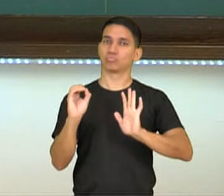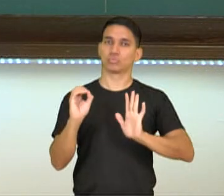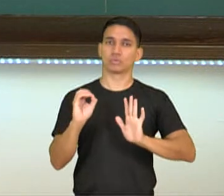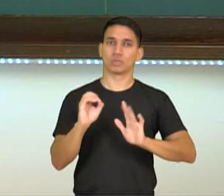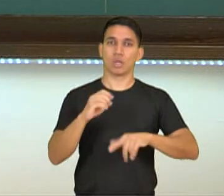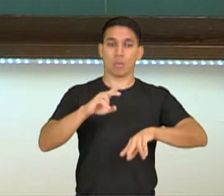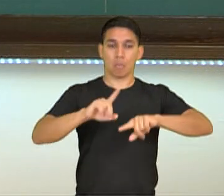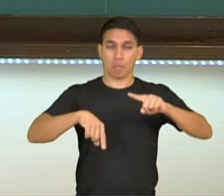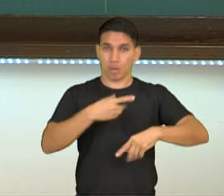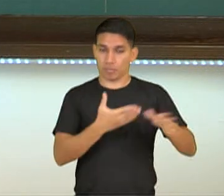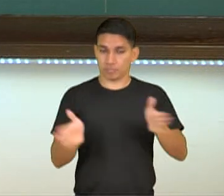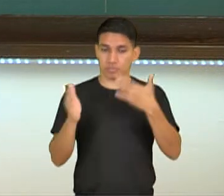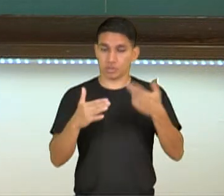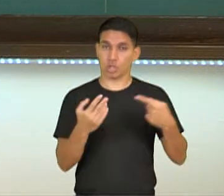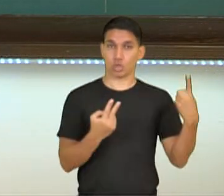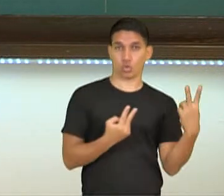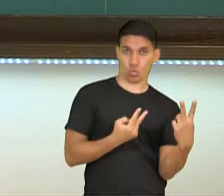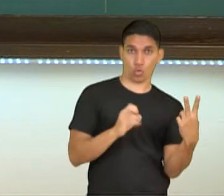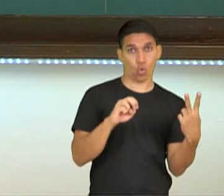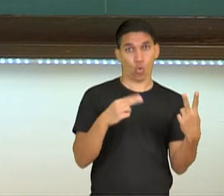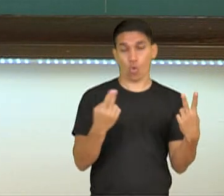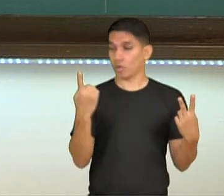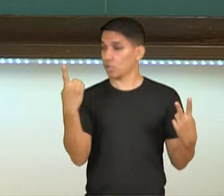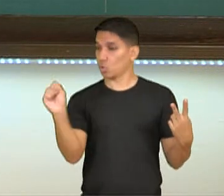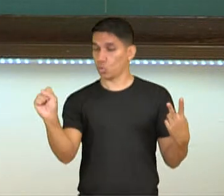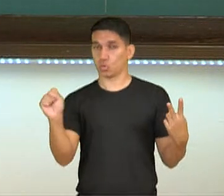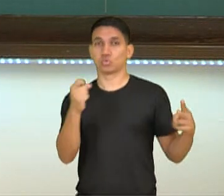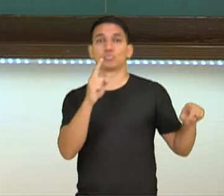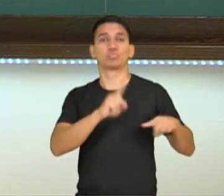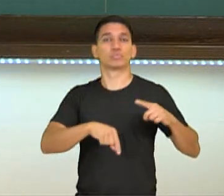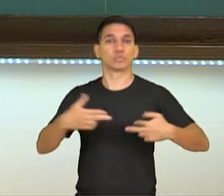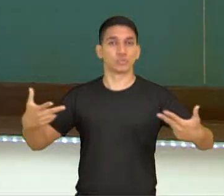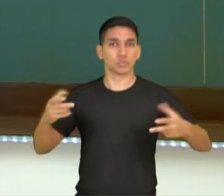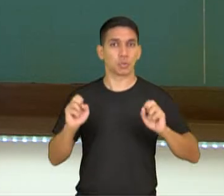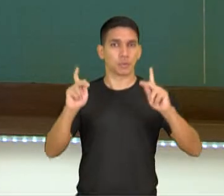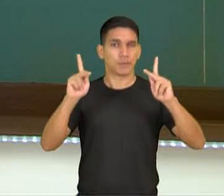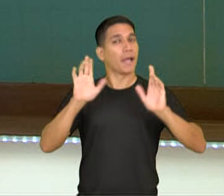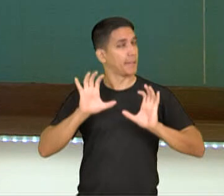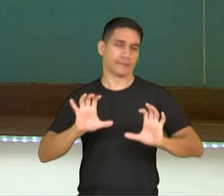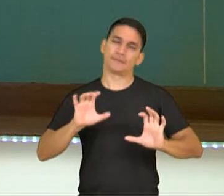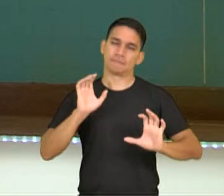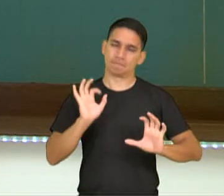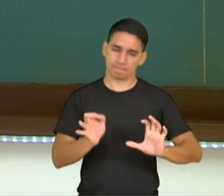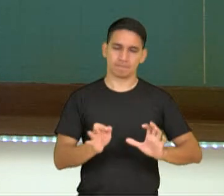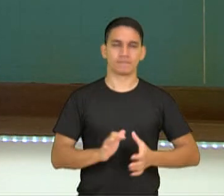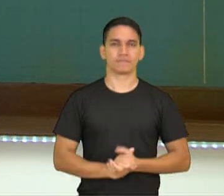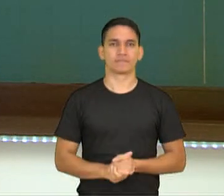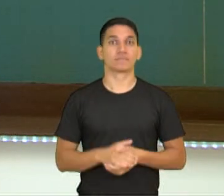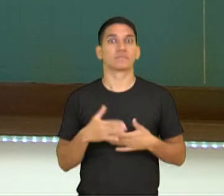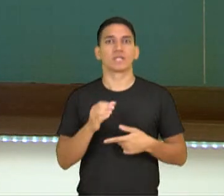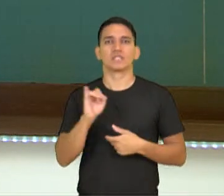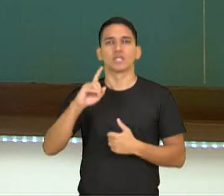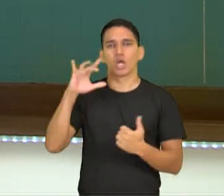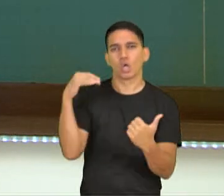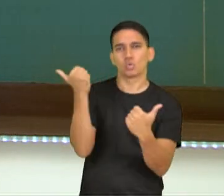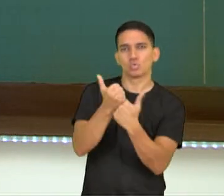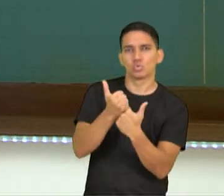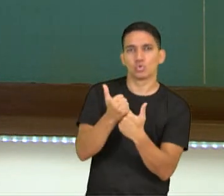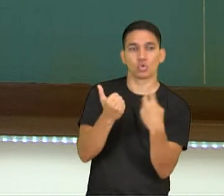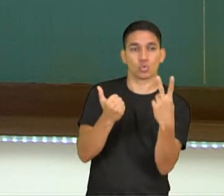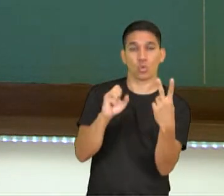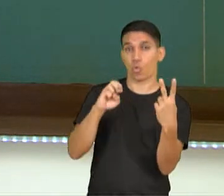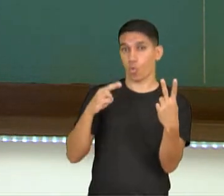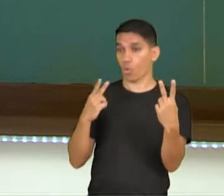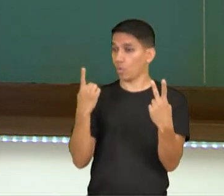2 ou 2, né, ou 18 produtos. Beleza? Então, é isso mesmo, tá bom? Então, se a gente substituir o 2